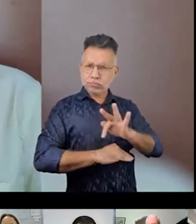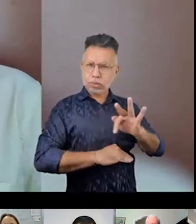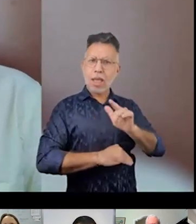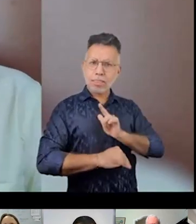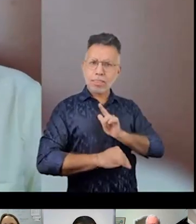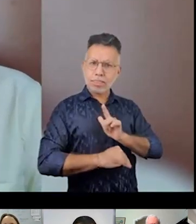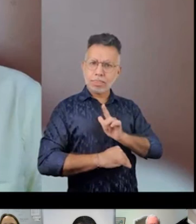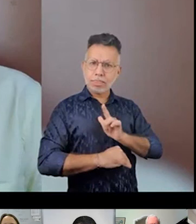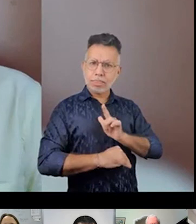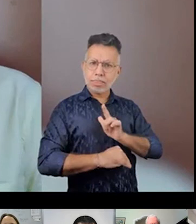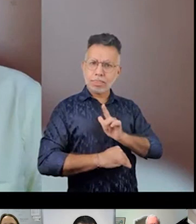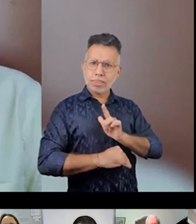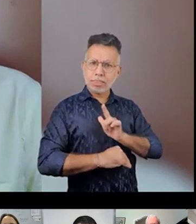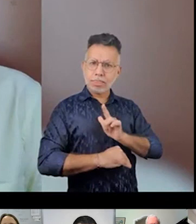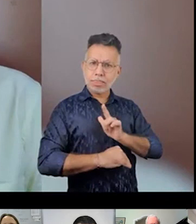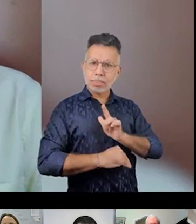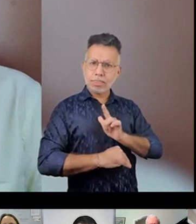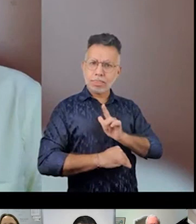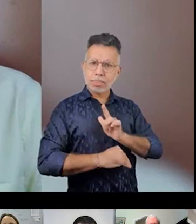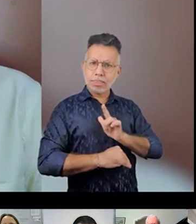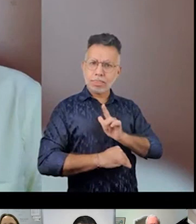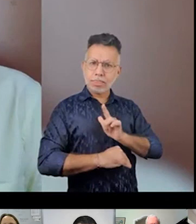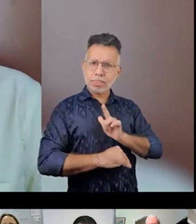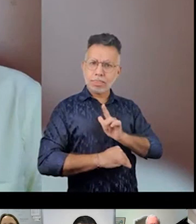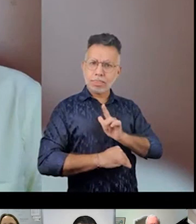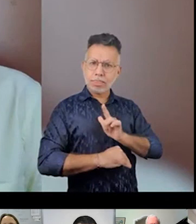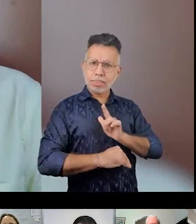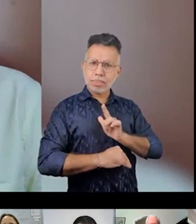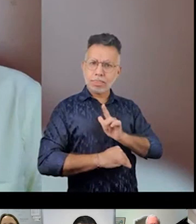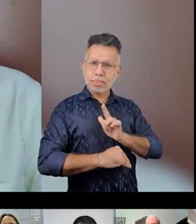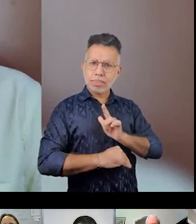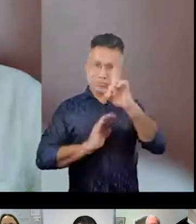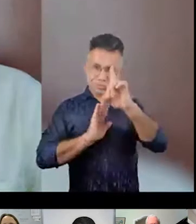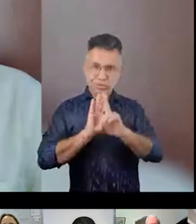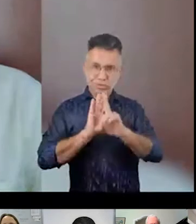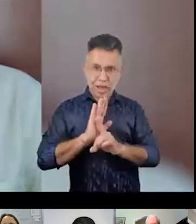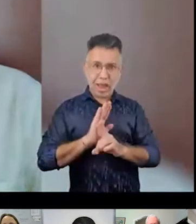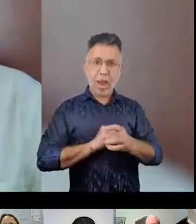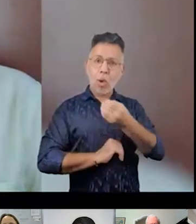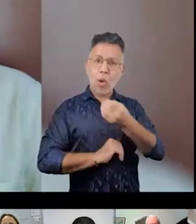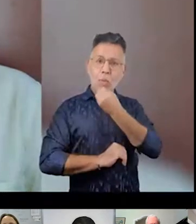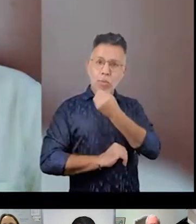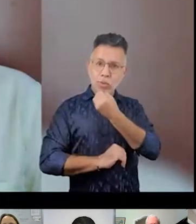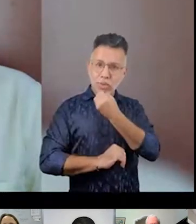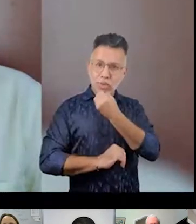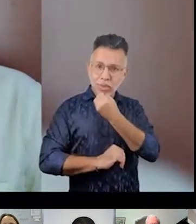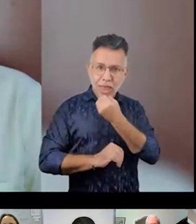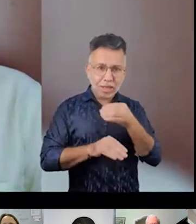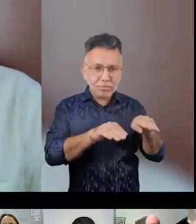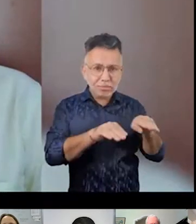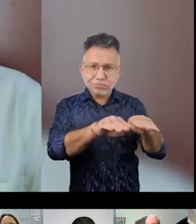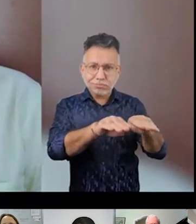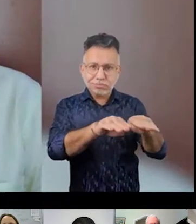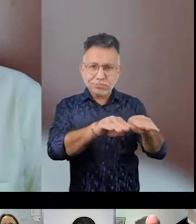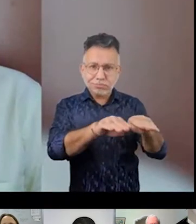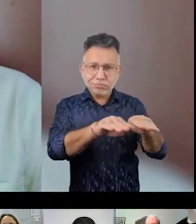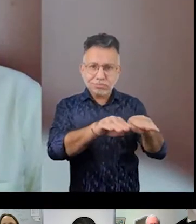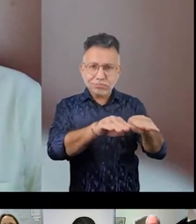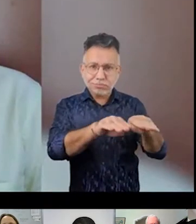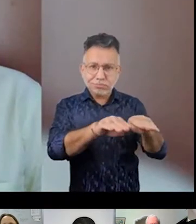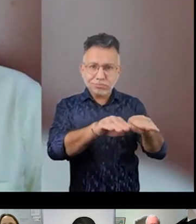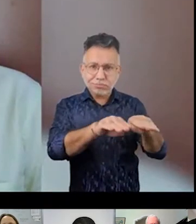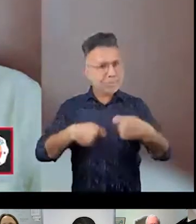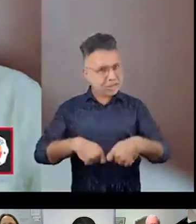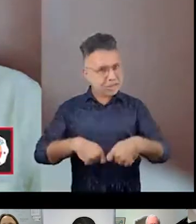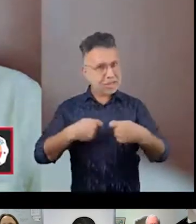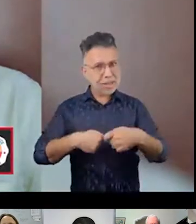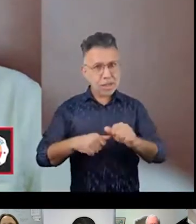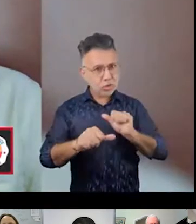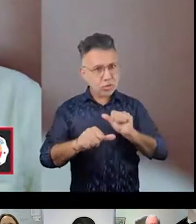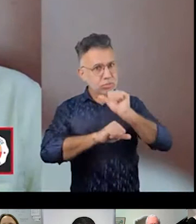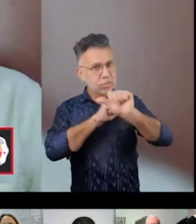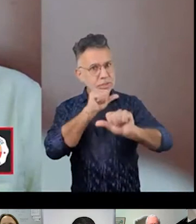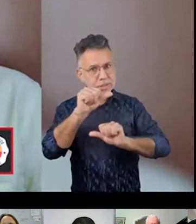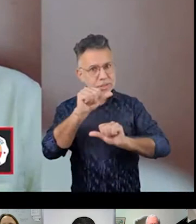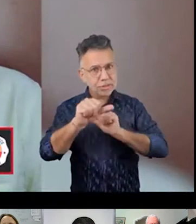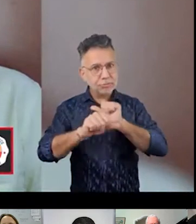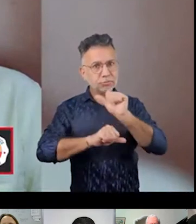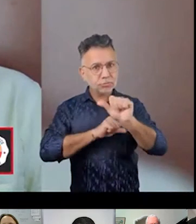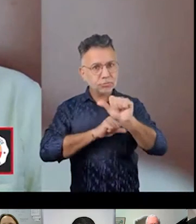universidade, ela tem direito a equiparação de oportunidades, ou seja, é